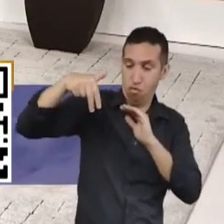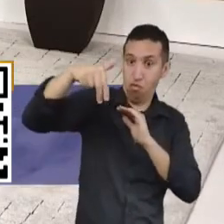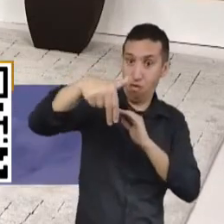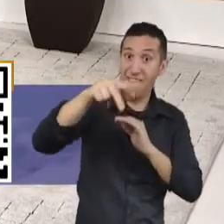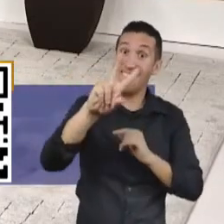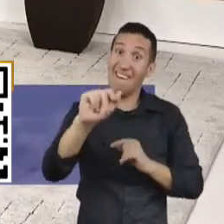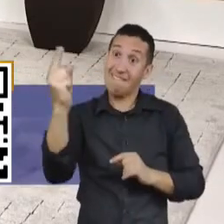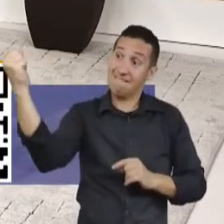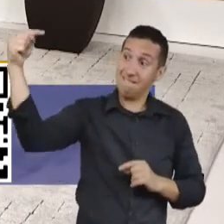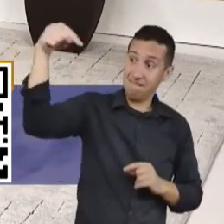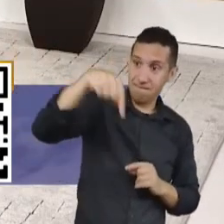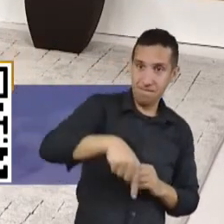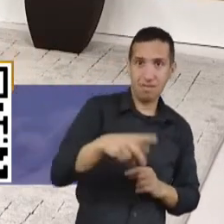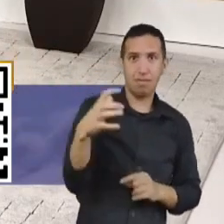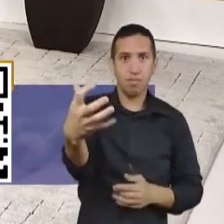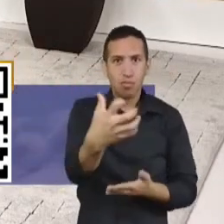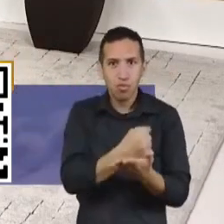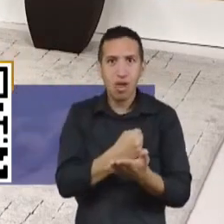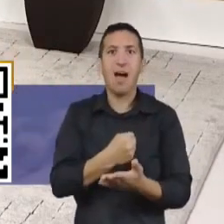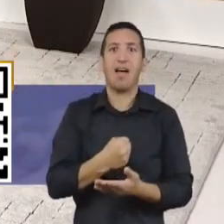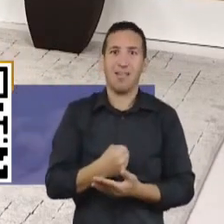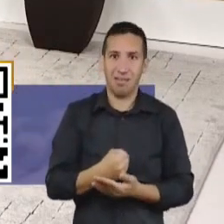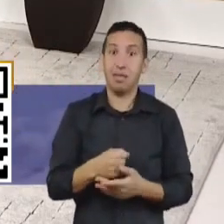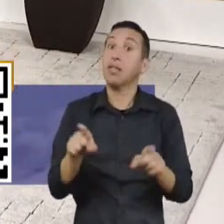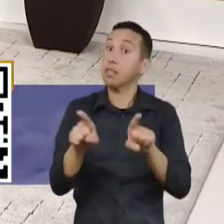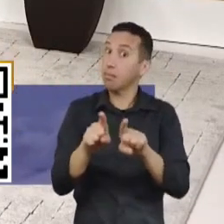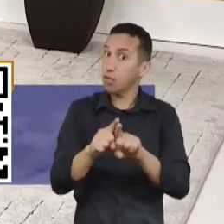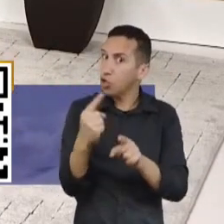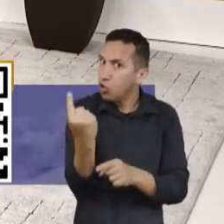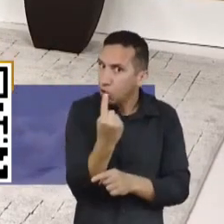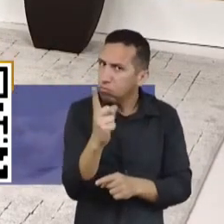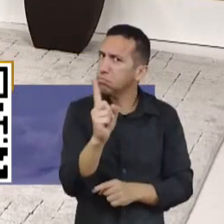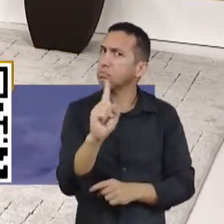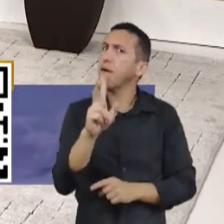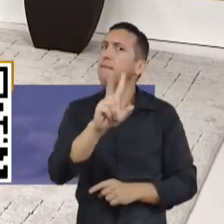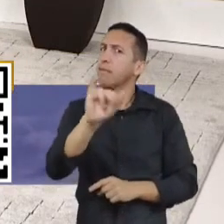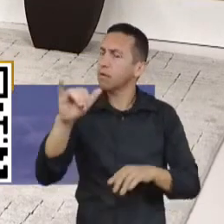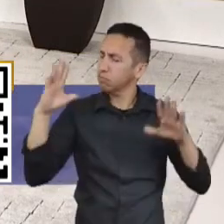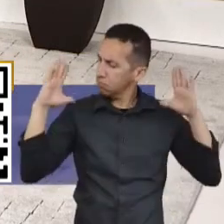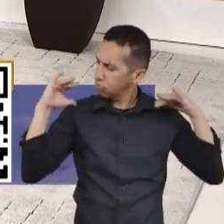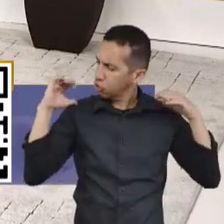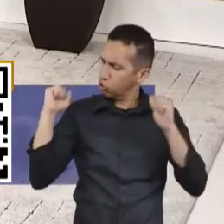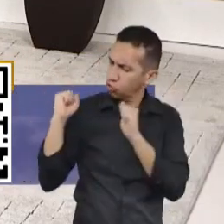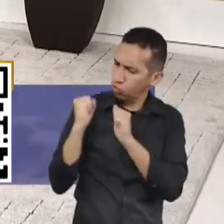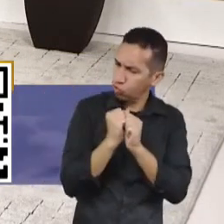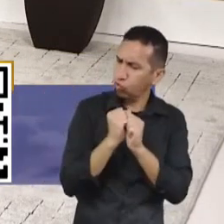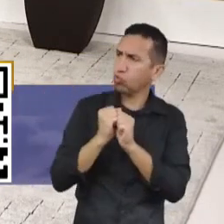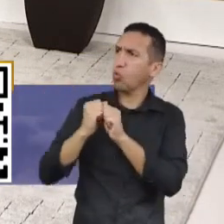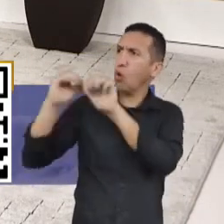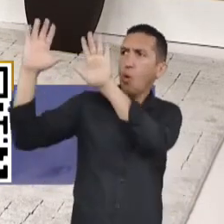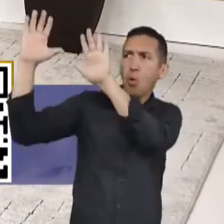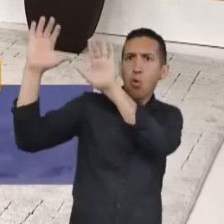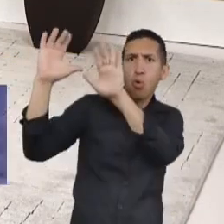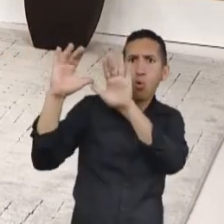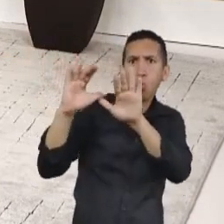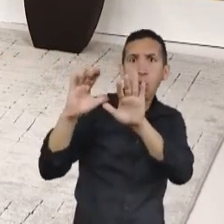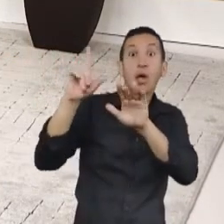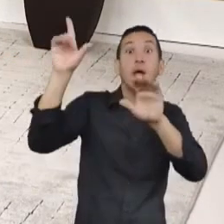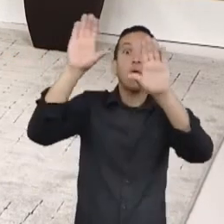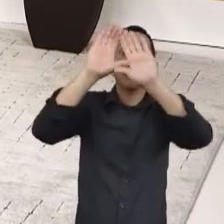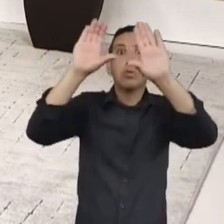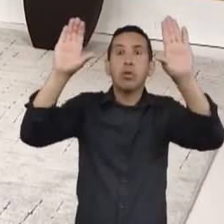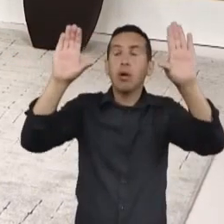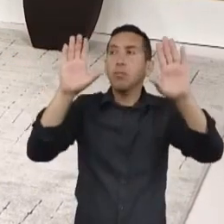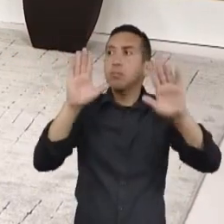e no dia da sua volta os anjos virão com ele bom e como diz a bíblia ver a Silêncio do Céu